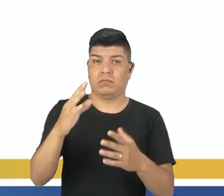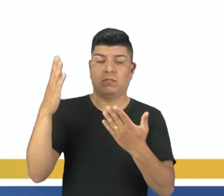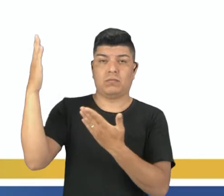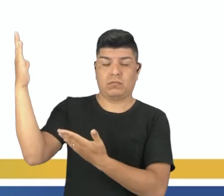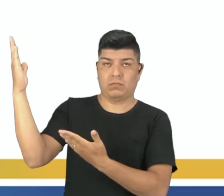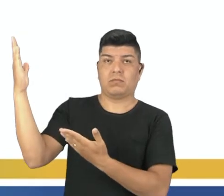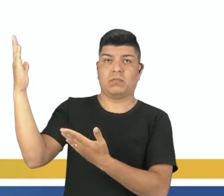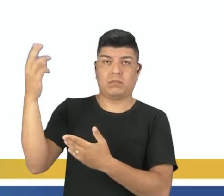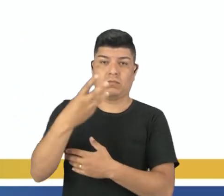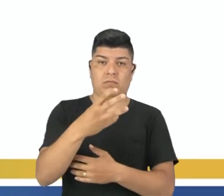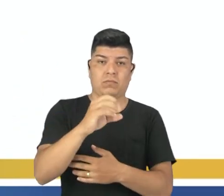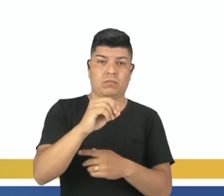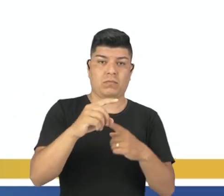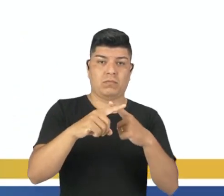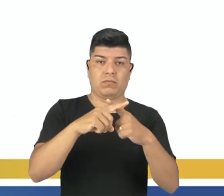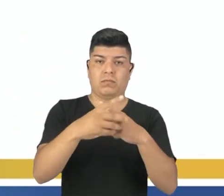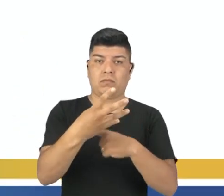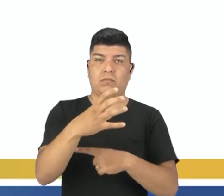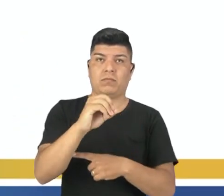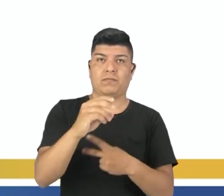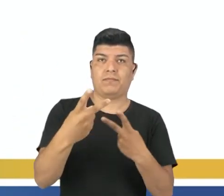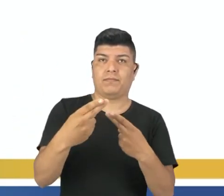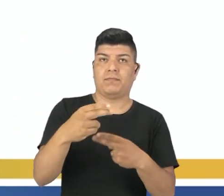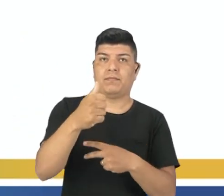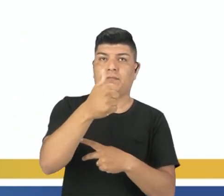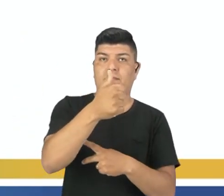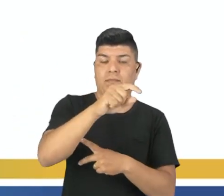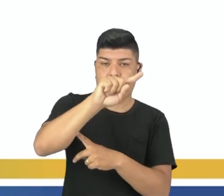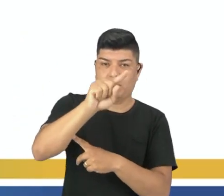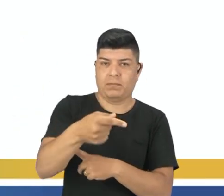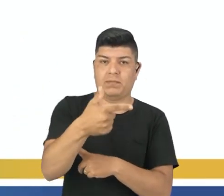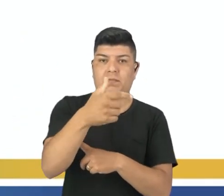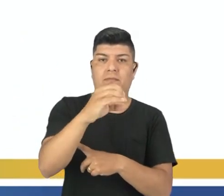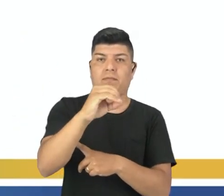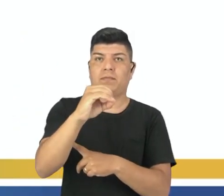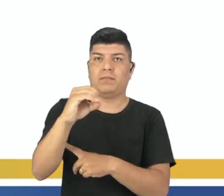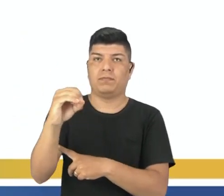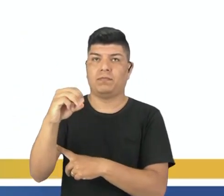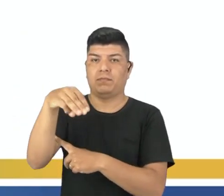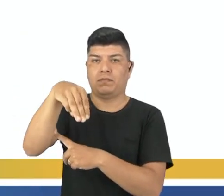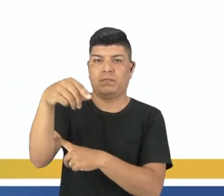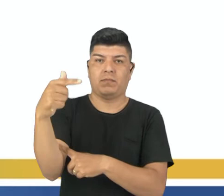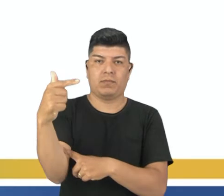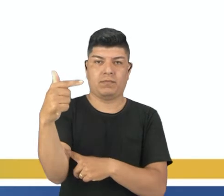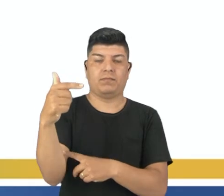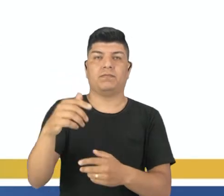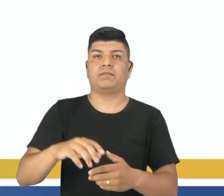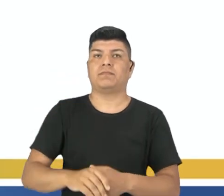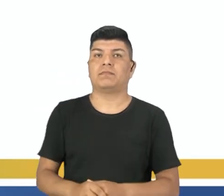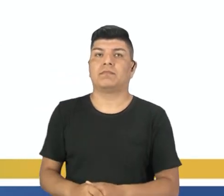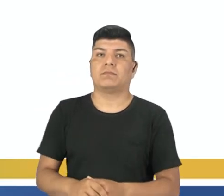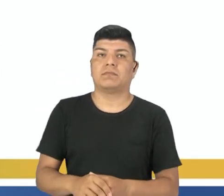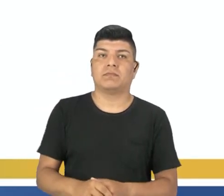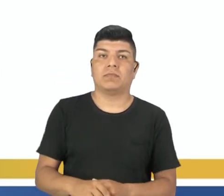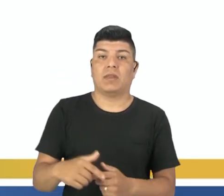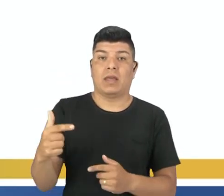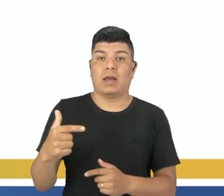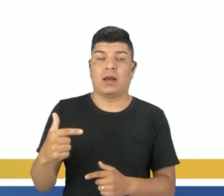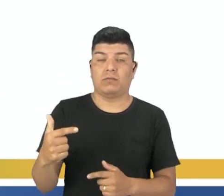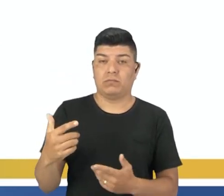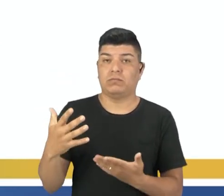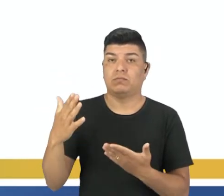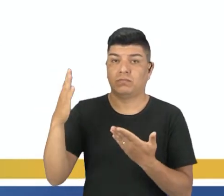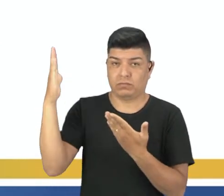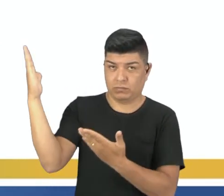as suas dimensões 30x 40 que é igual a mil e duzentos metros quadrados EA área da figura